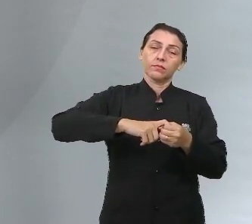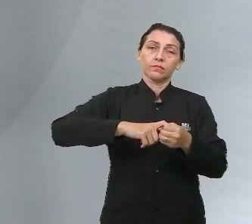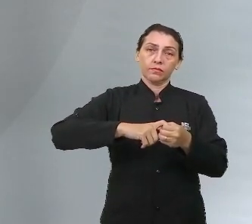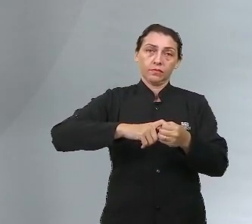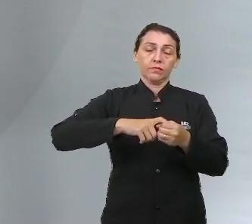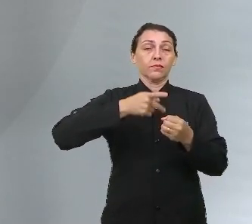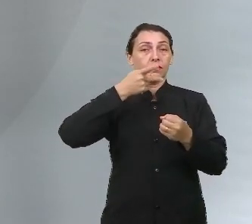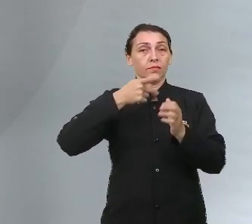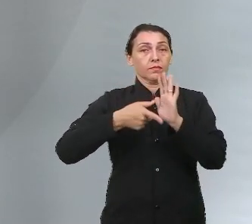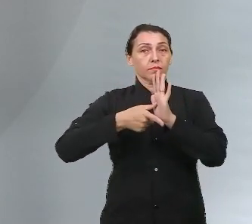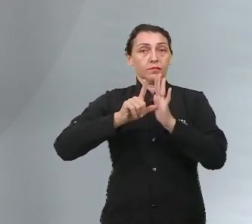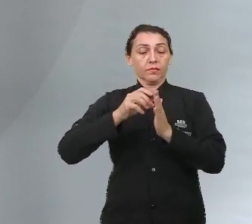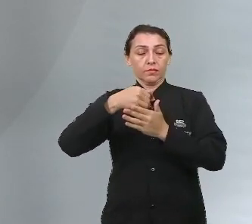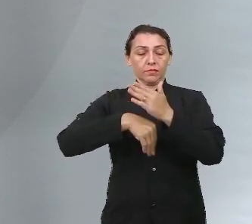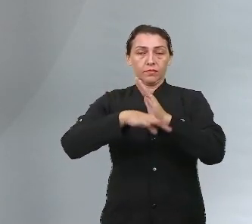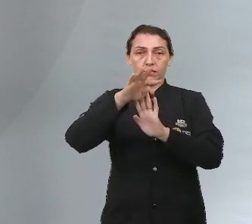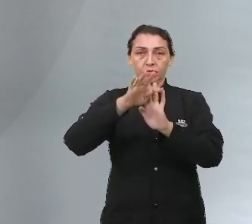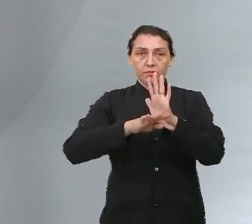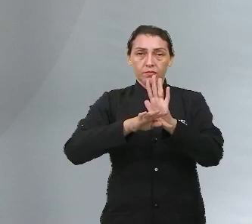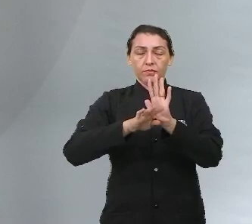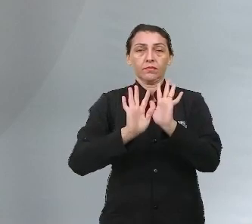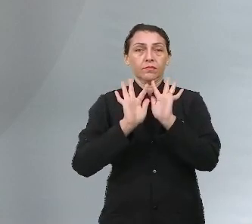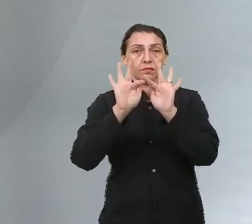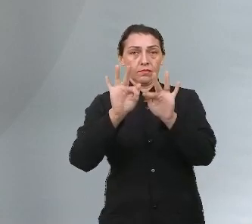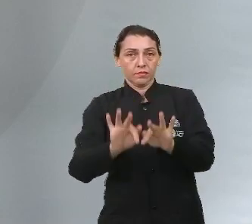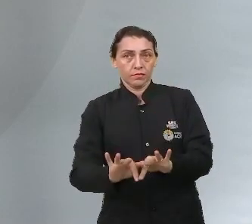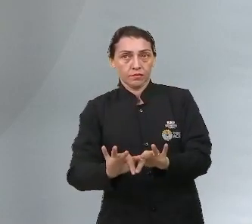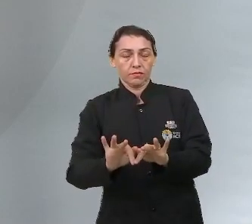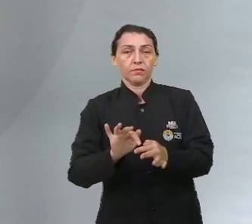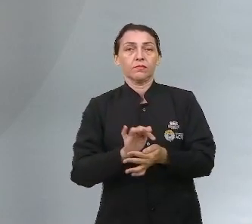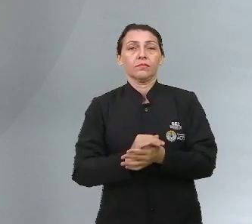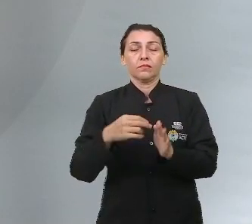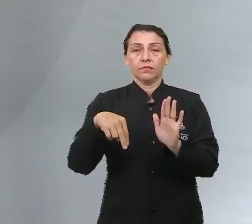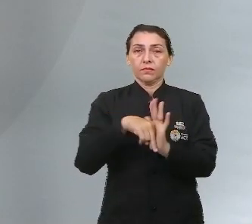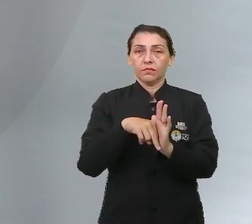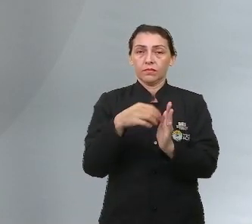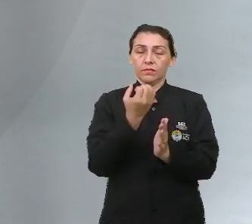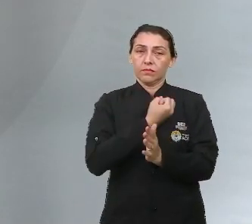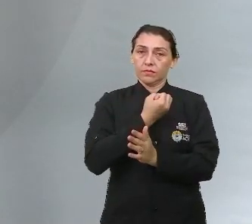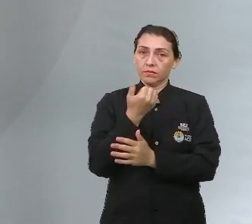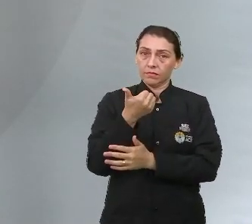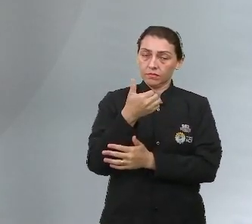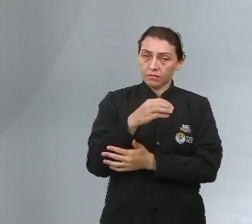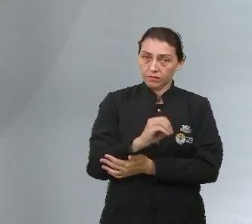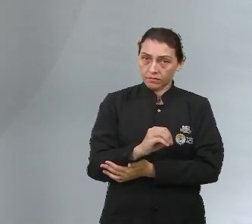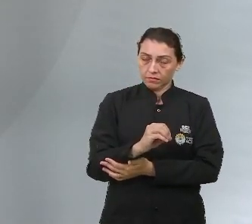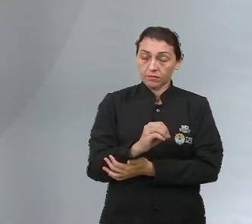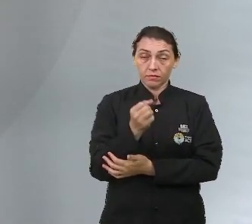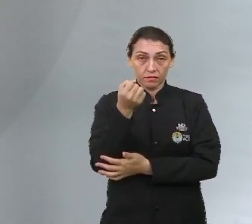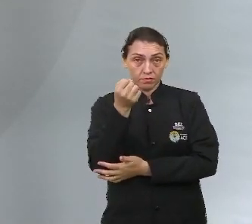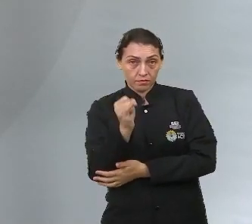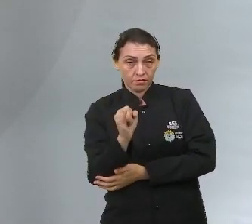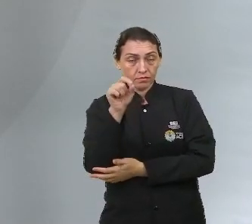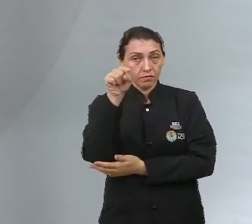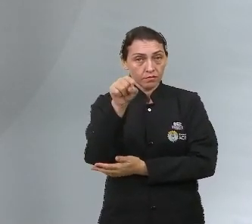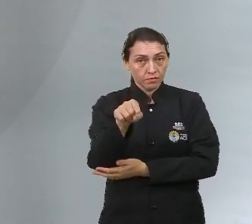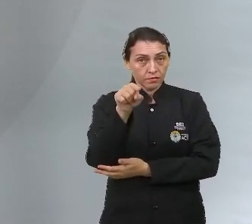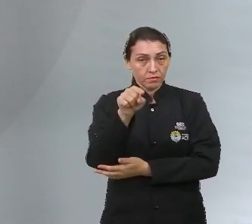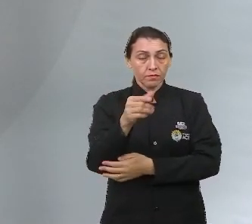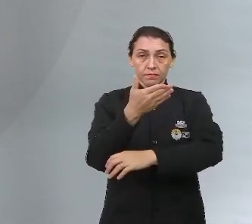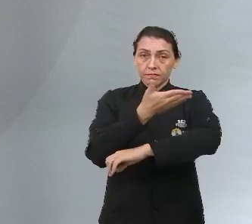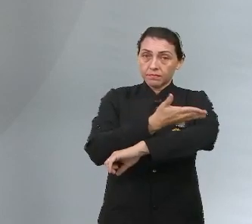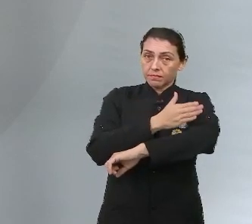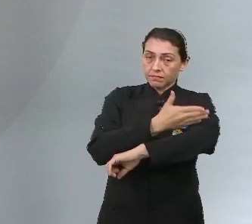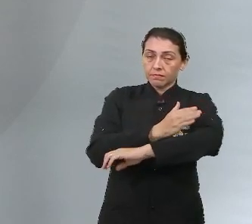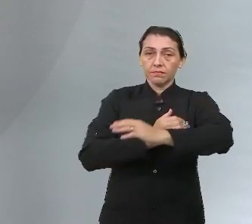você disse anteriormente. Esse fechamento é nota 10, tá, viu, gente? Então, se você está treinando